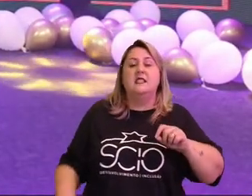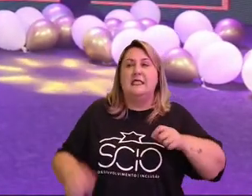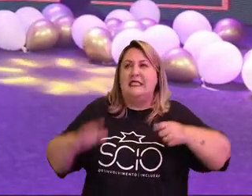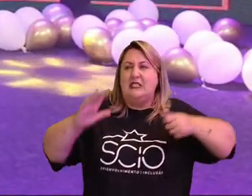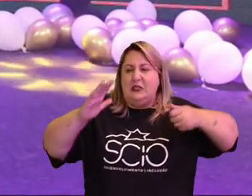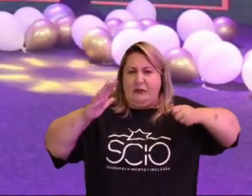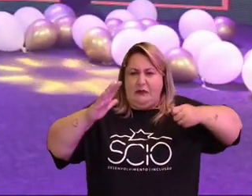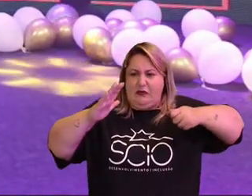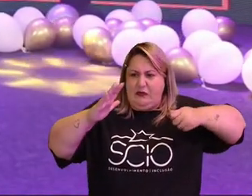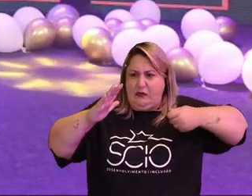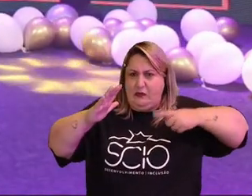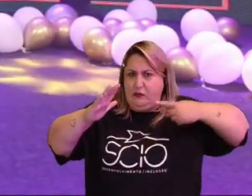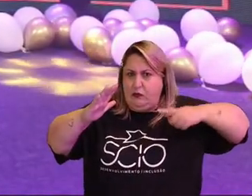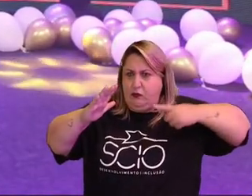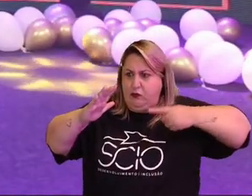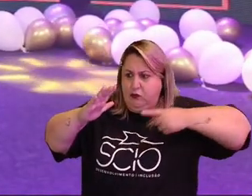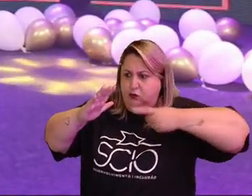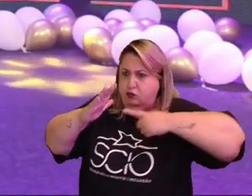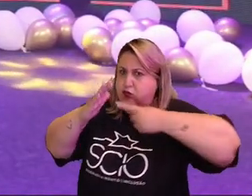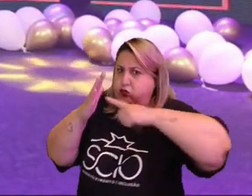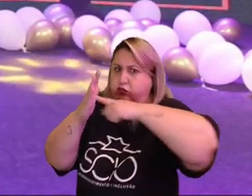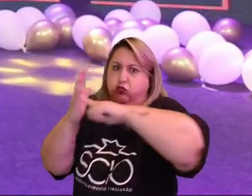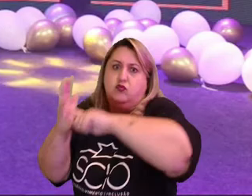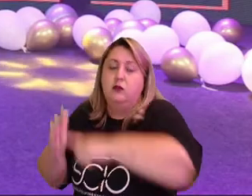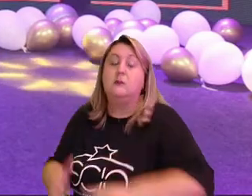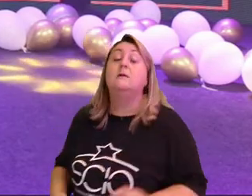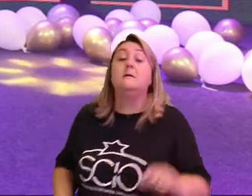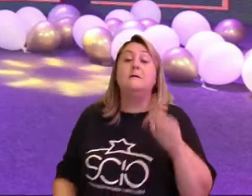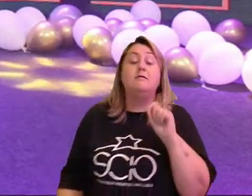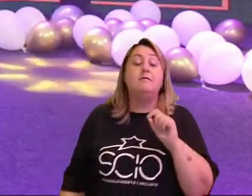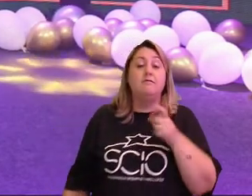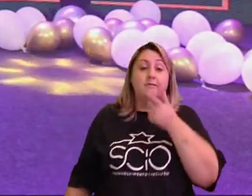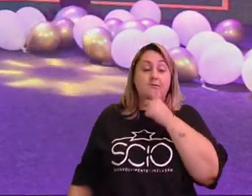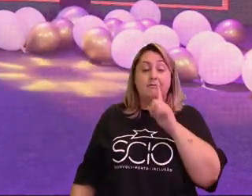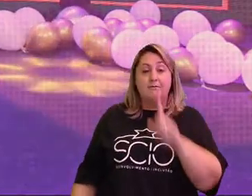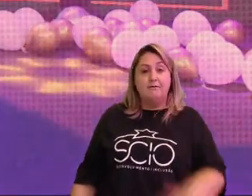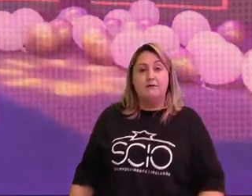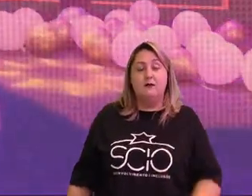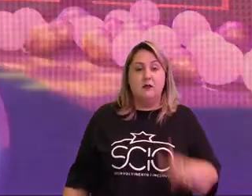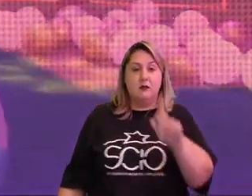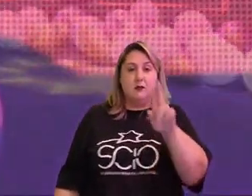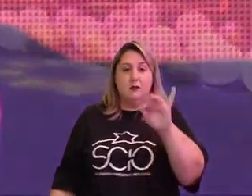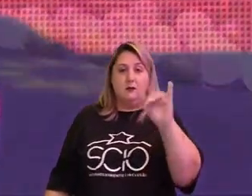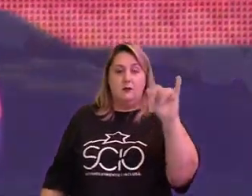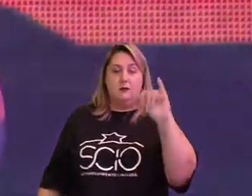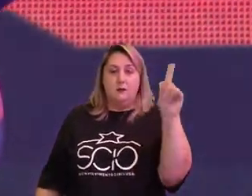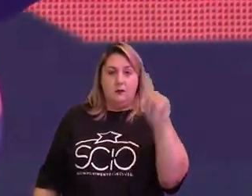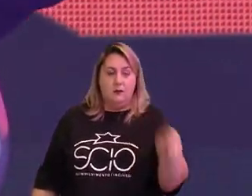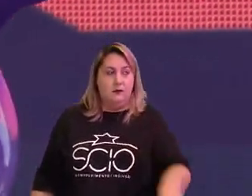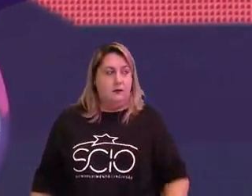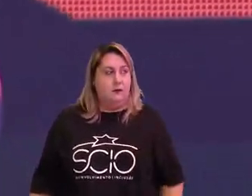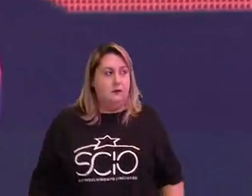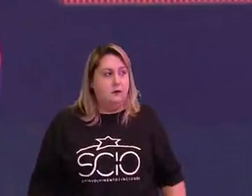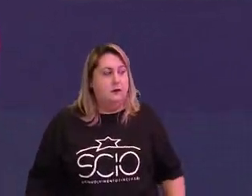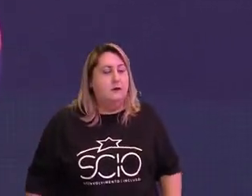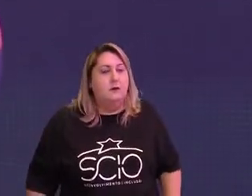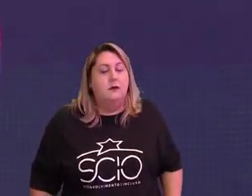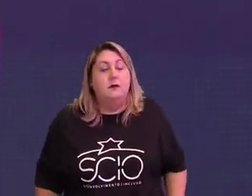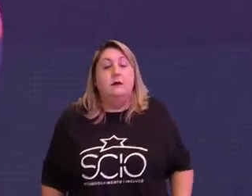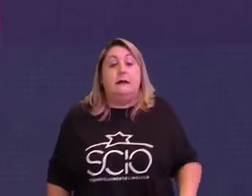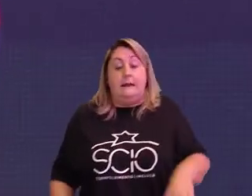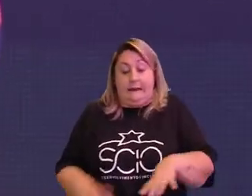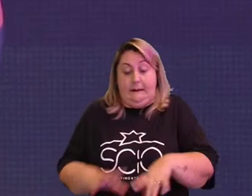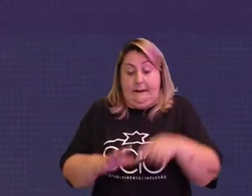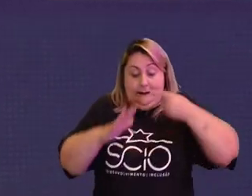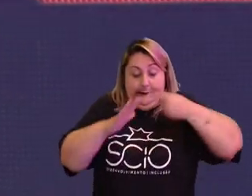furadeira também é quiz. É quiz. Bora, bora, furadeira. Deixa eu pegar aqui do fundo aqui que a galera depois reclama, fica